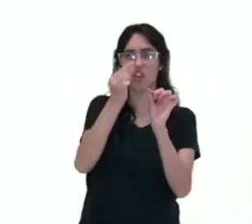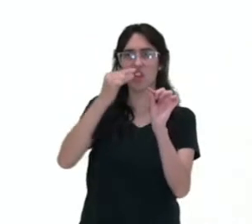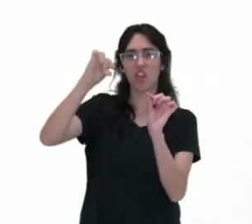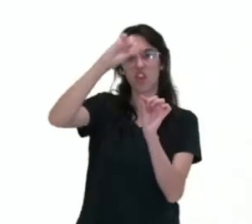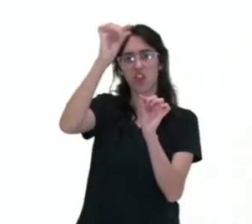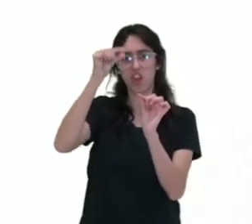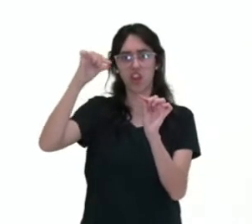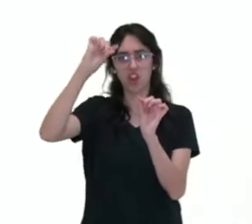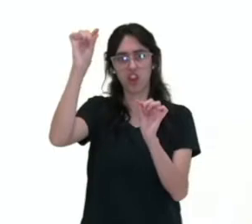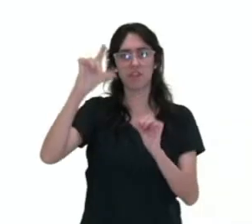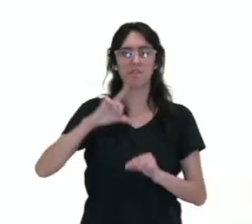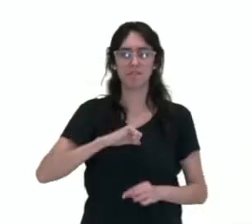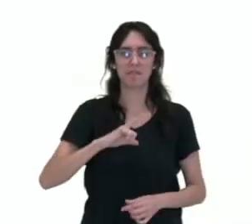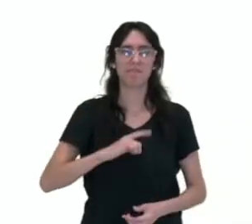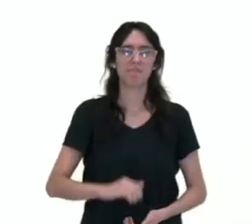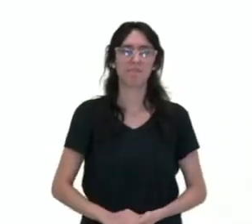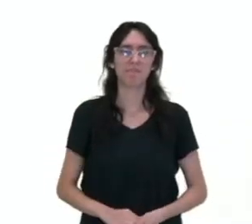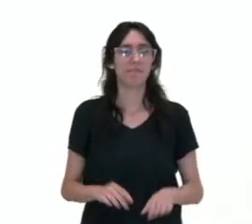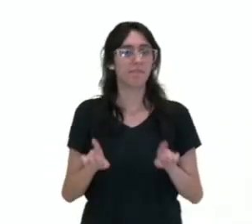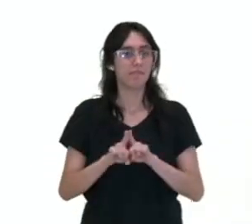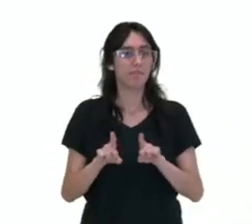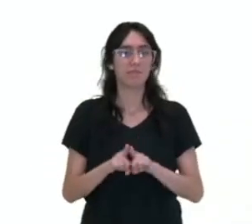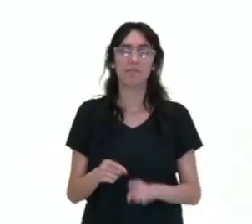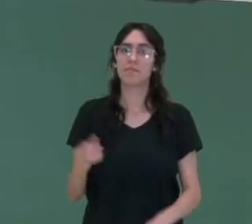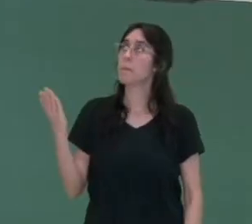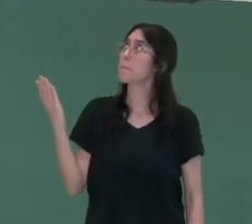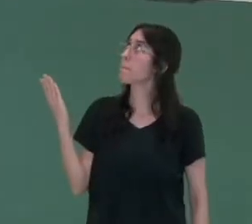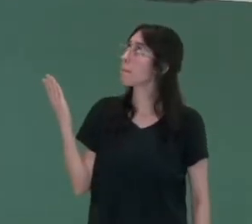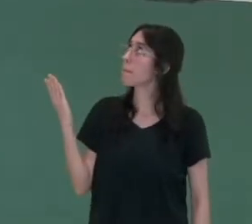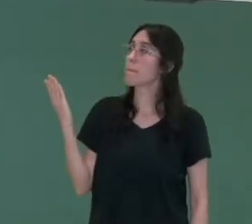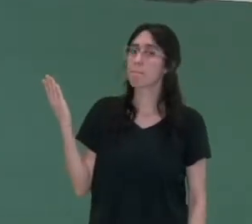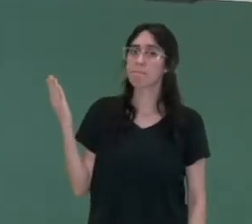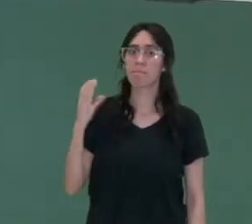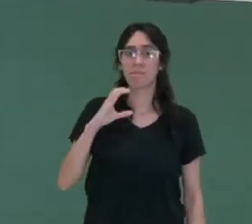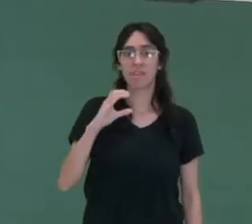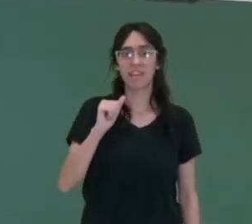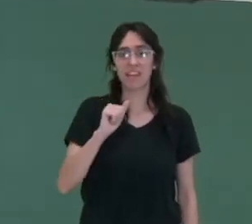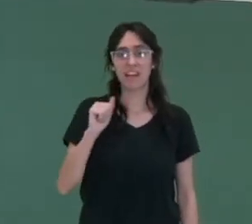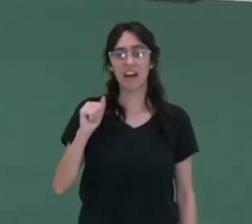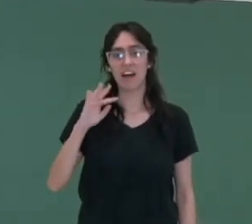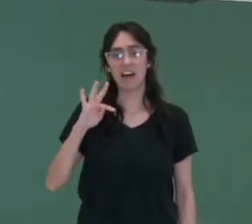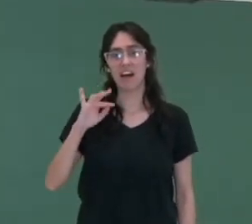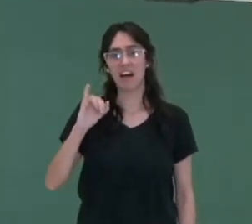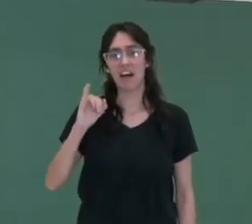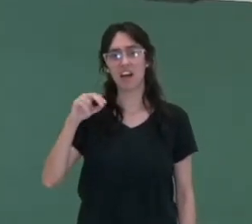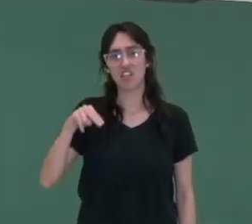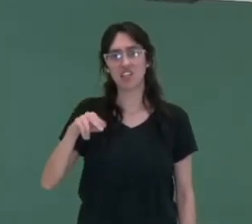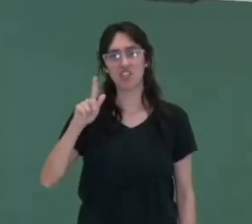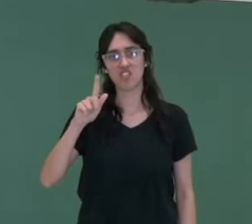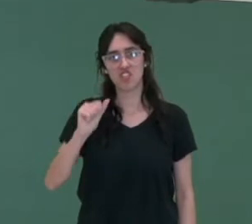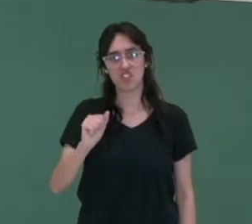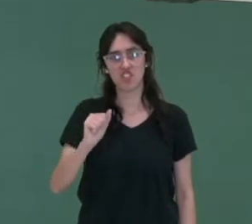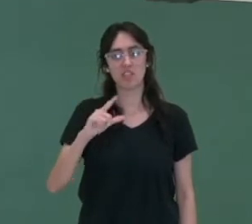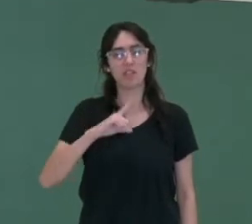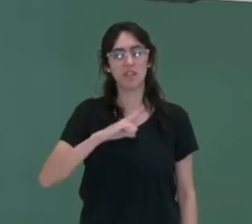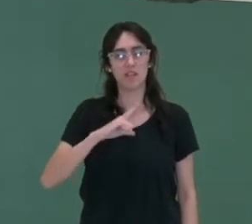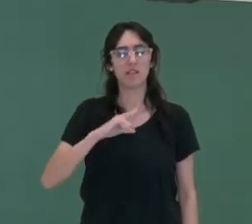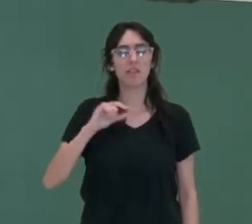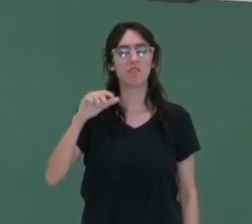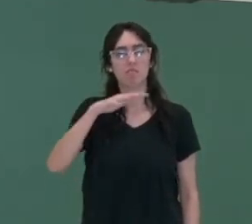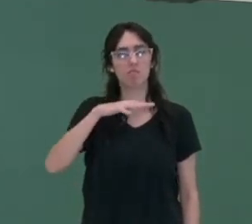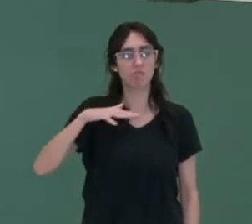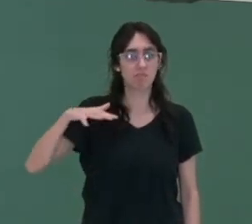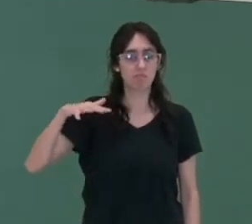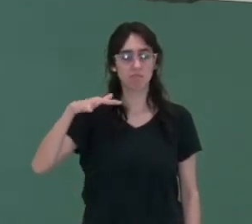espaçadas entre si. Nós temos a caatinga justamente presente no semiárido